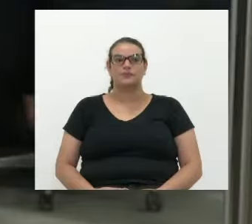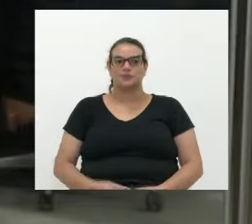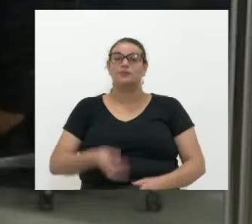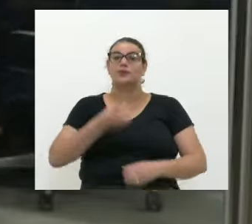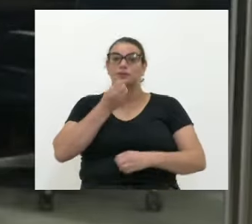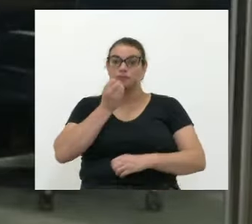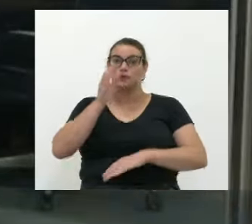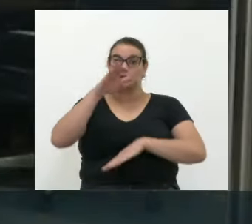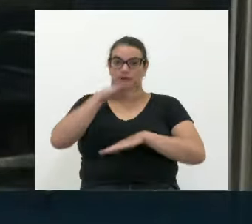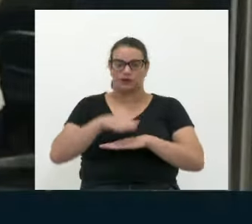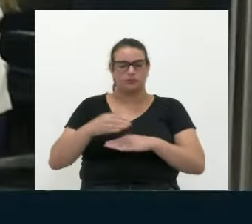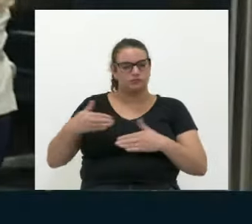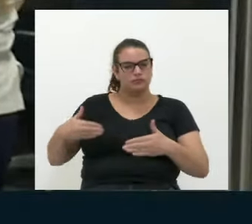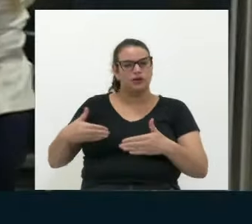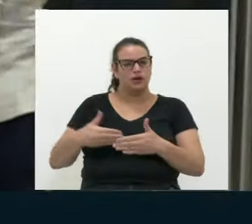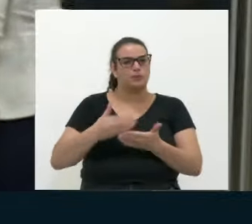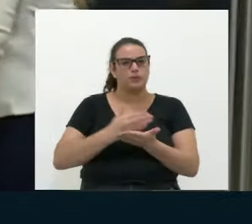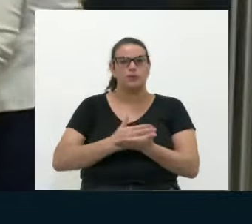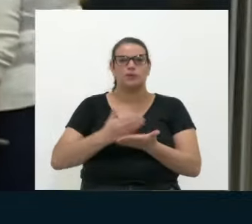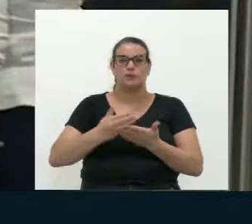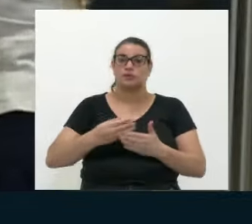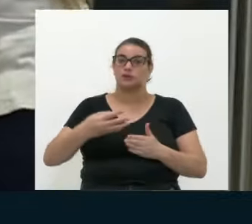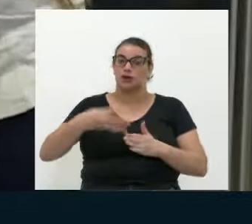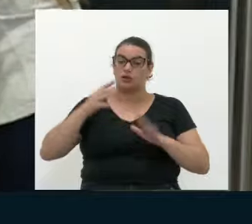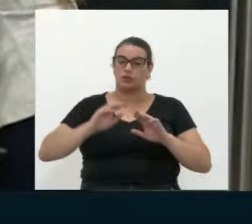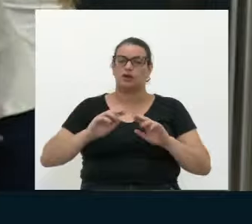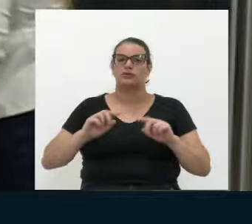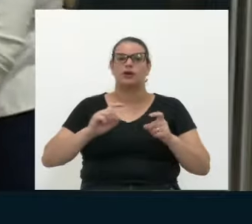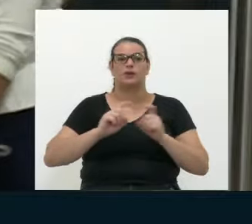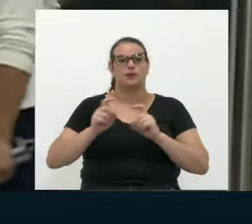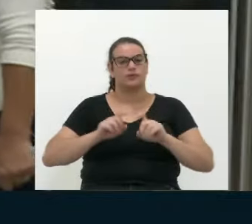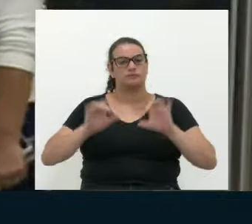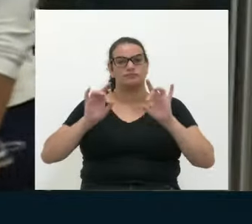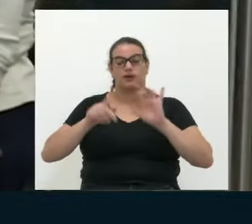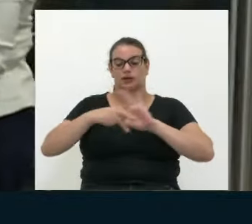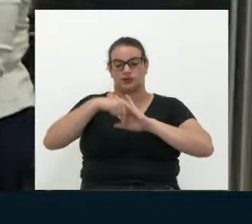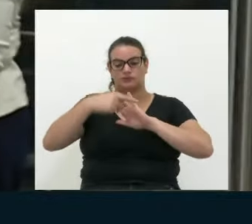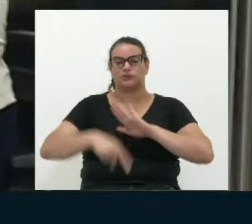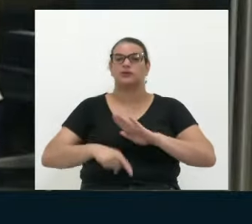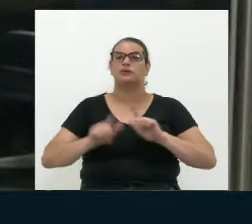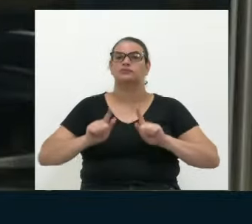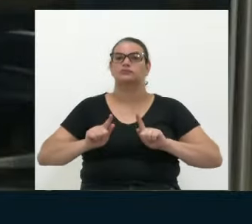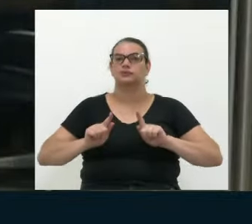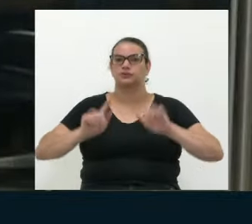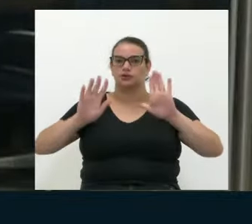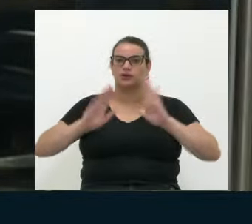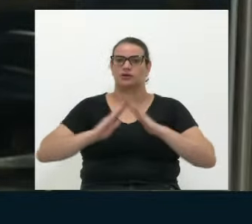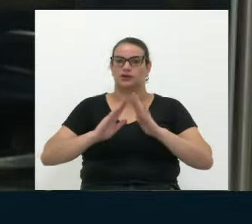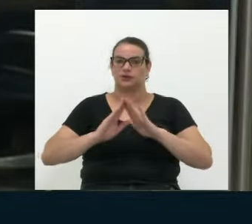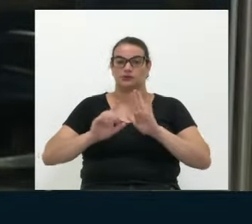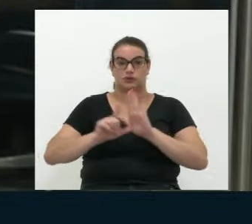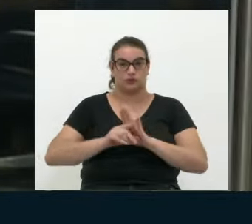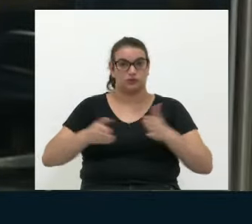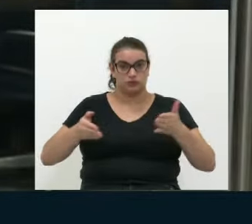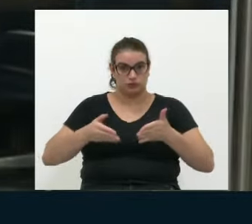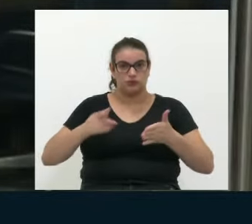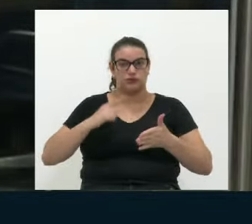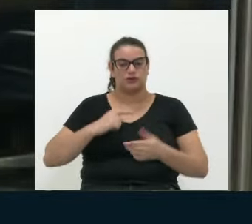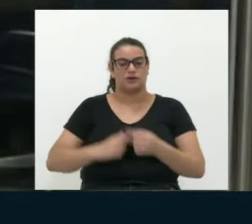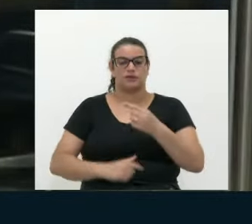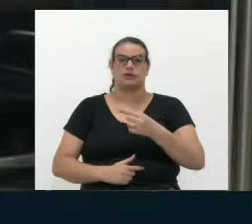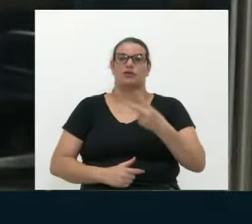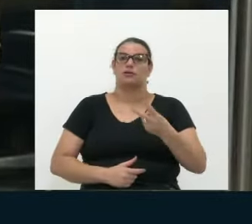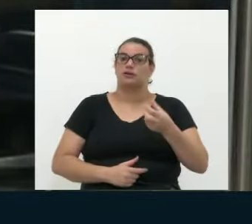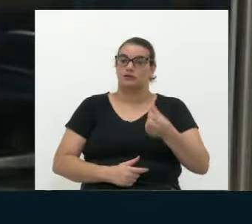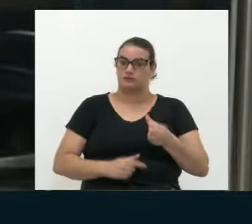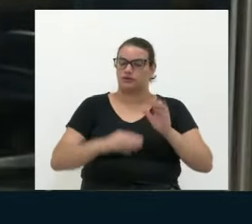Boa tarde. Daqui a pouquinho tem início a quarta sessão ordinária aqui da Câmara de Guarulhos. E hoje, na pauta do grande expediente, há 126